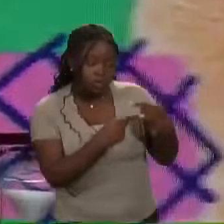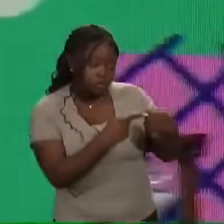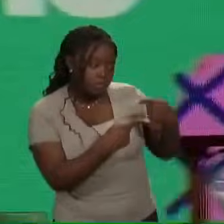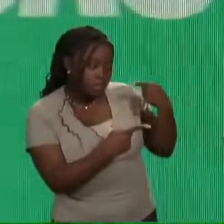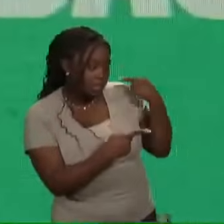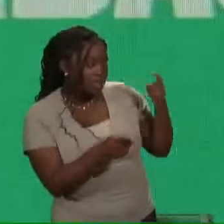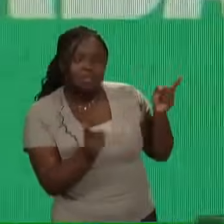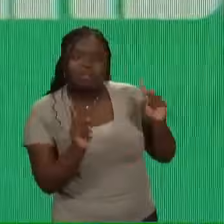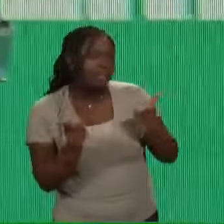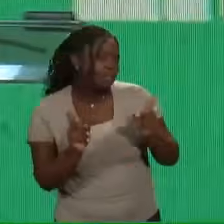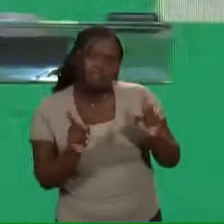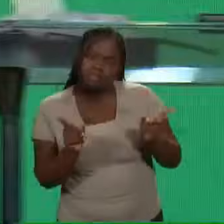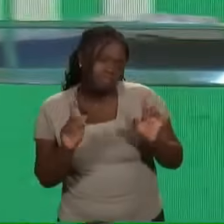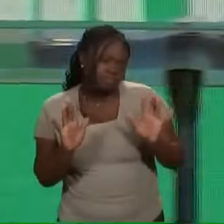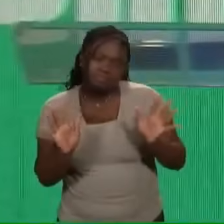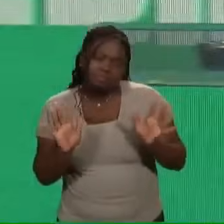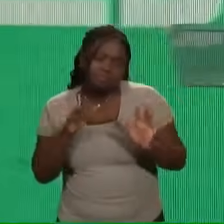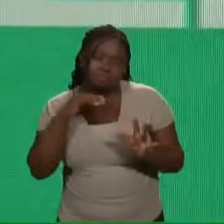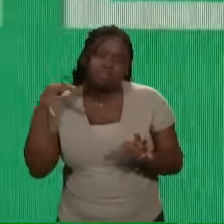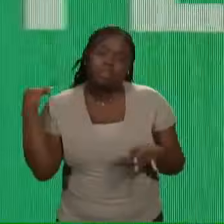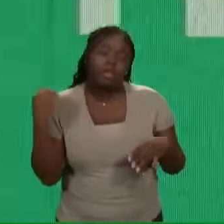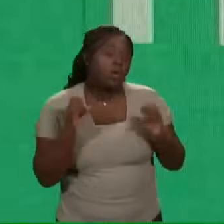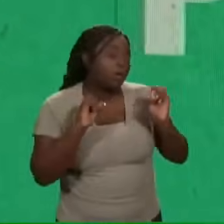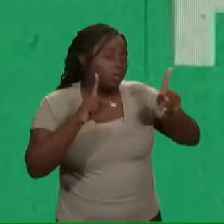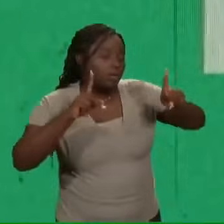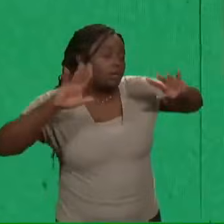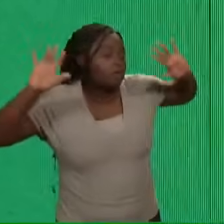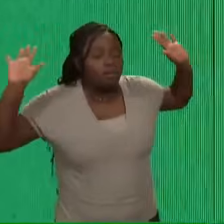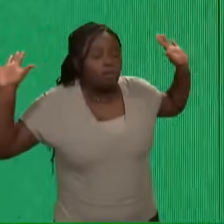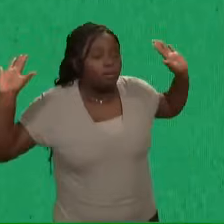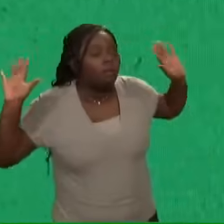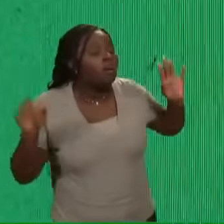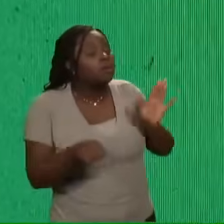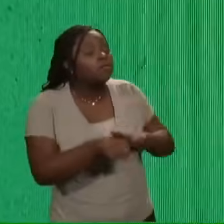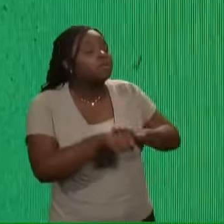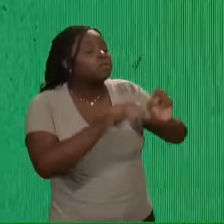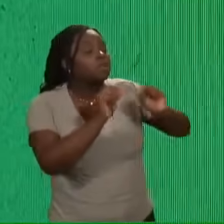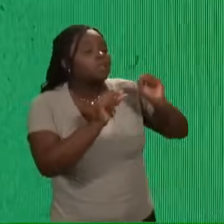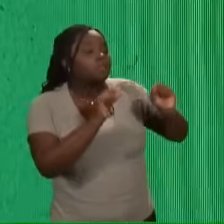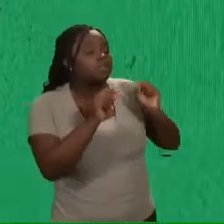fez. Não. Aqui, ó, quer saber? Eu perco. O que, que é para fazer?